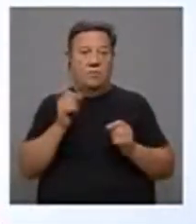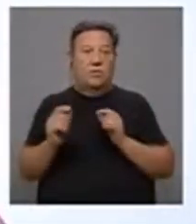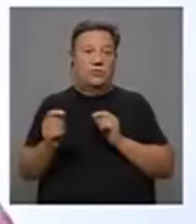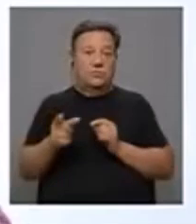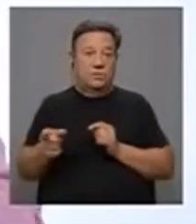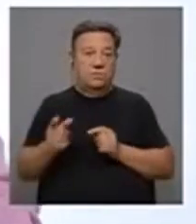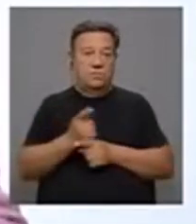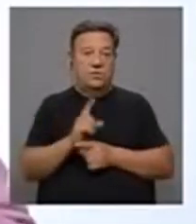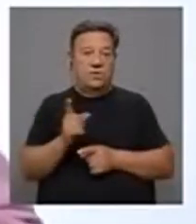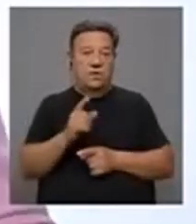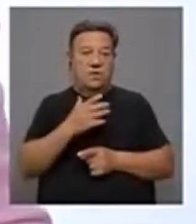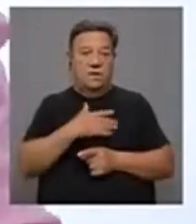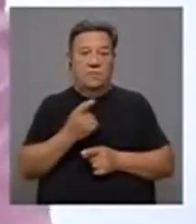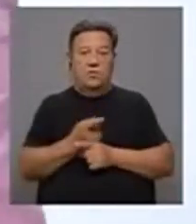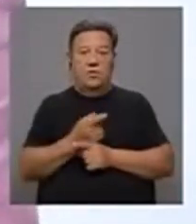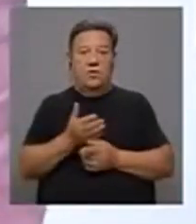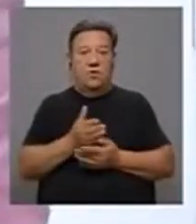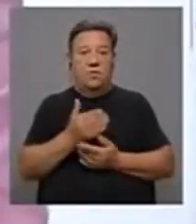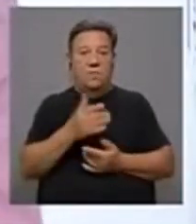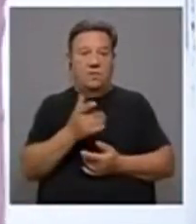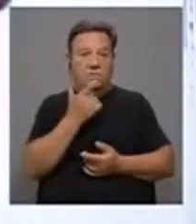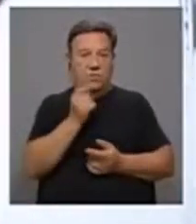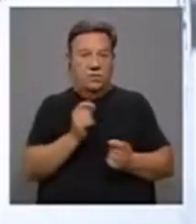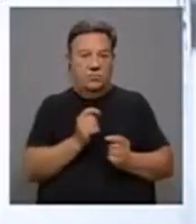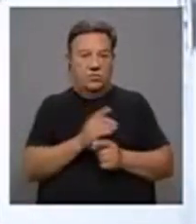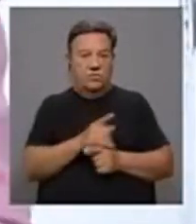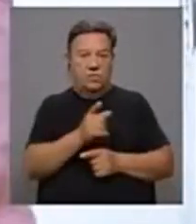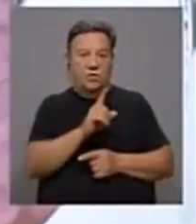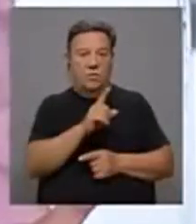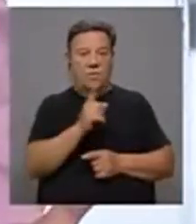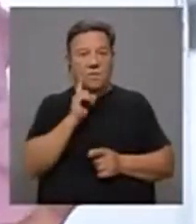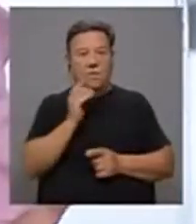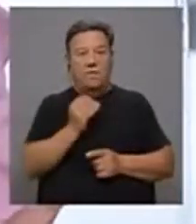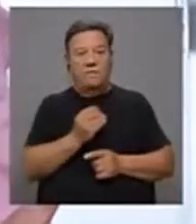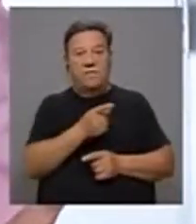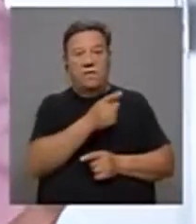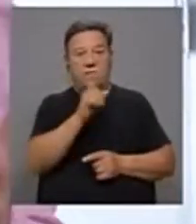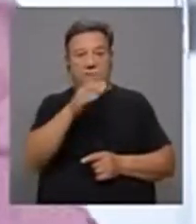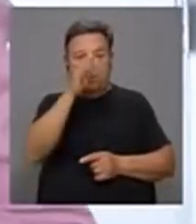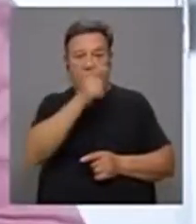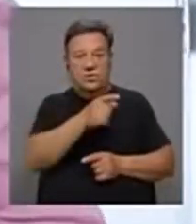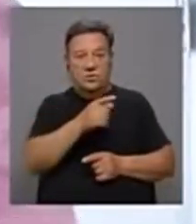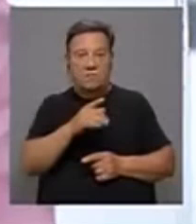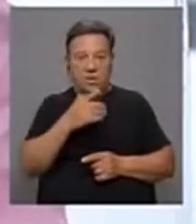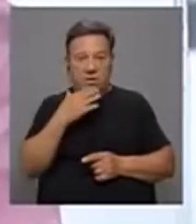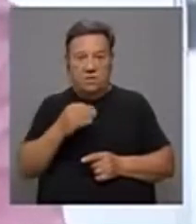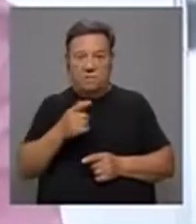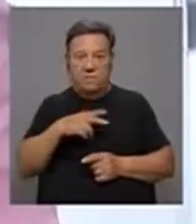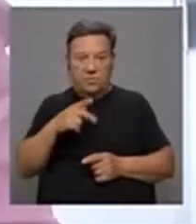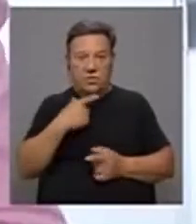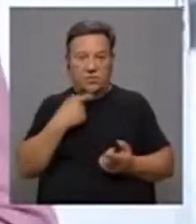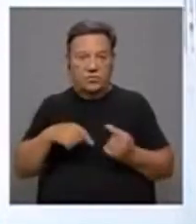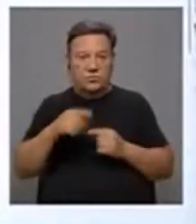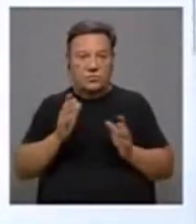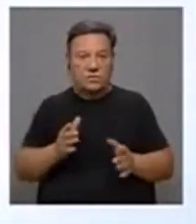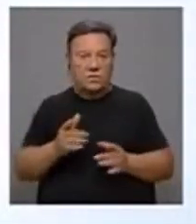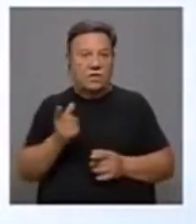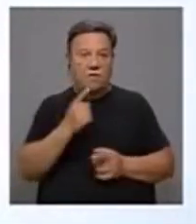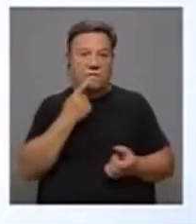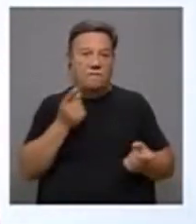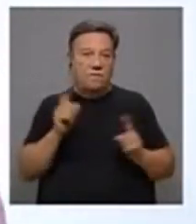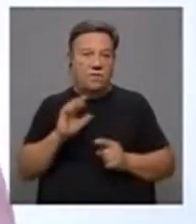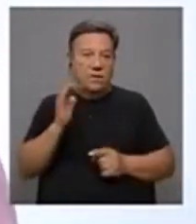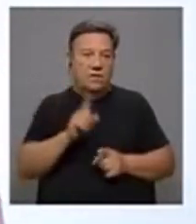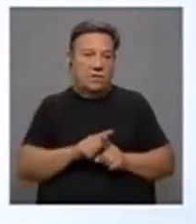discutir isso porque senão queremos que as coisas corram mal. Mas não podemos discutir é porque não convém ao Primeiro-Ministro, mas convém ao país discutir, que é para não voltar